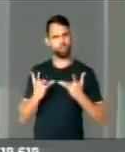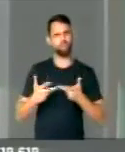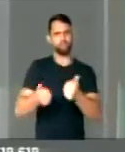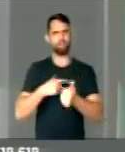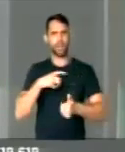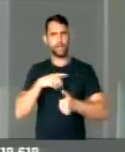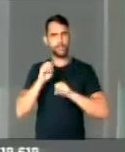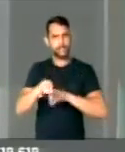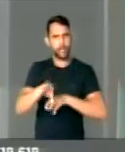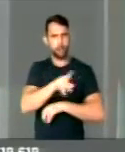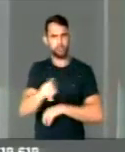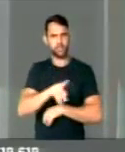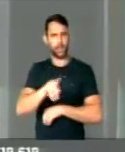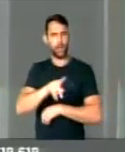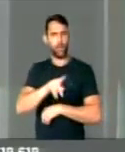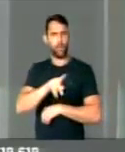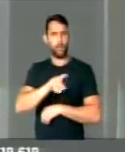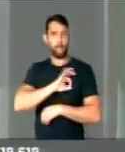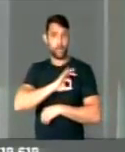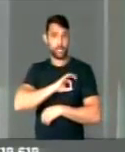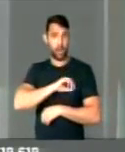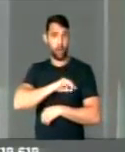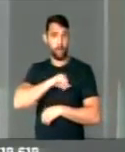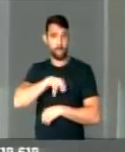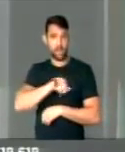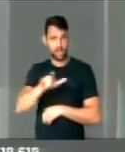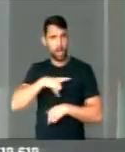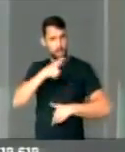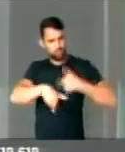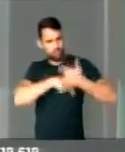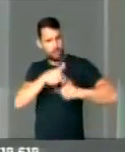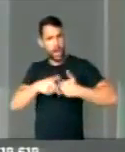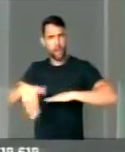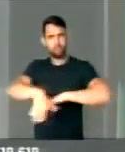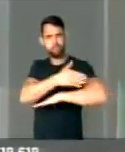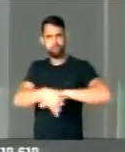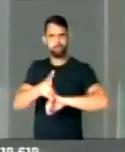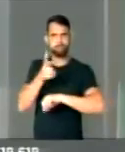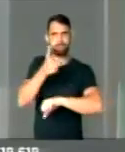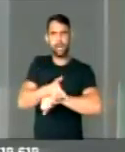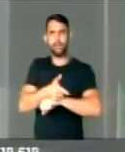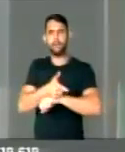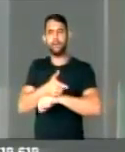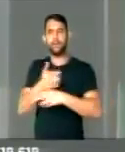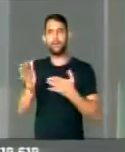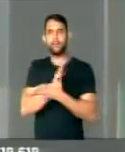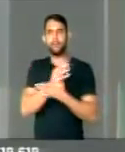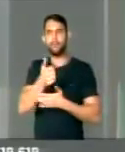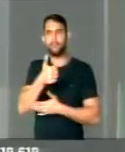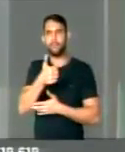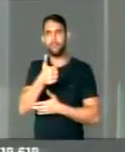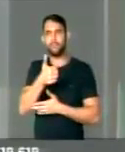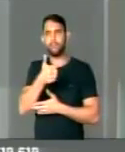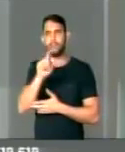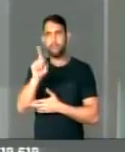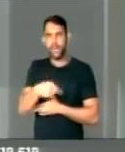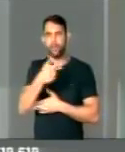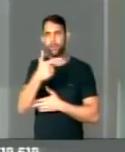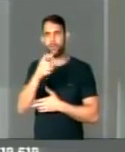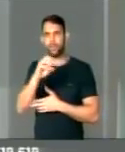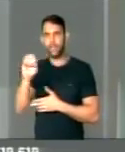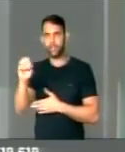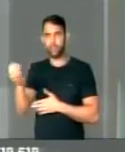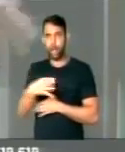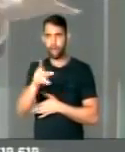qualificação para preparar o policial militar para poder fazer o trabalho nas ruas. 1.290 novos policiais no estado